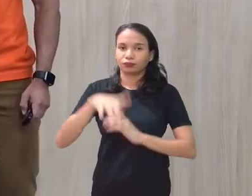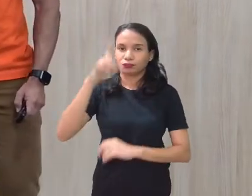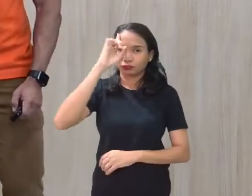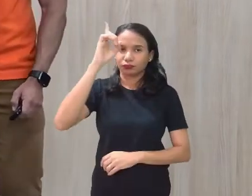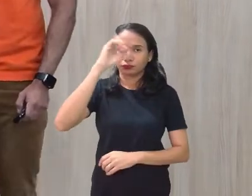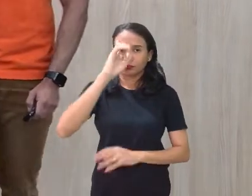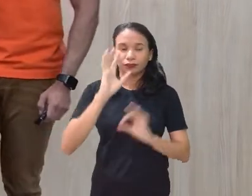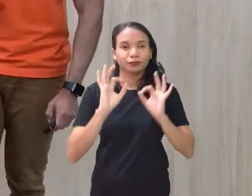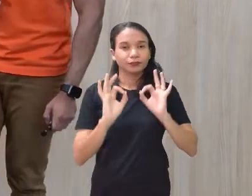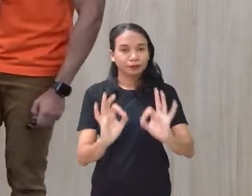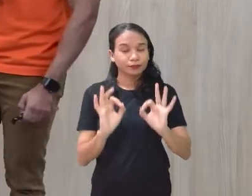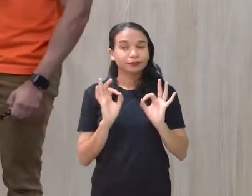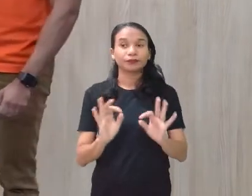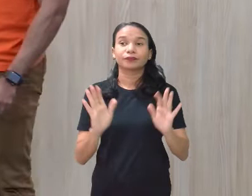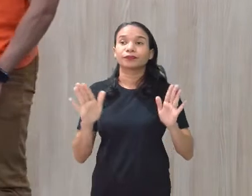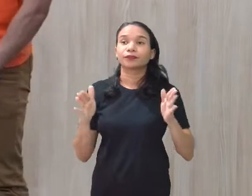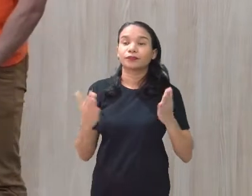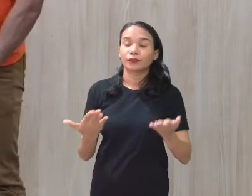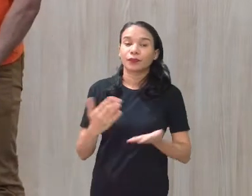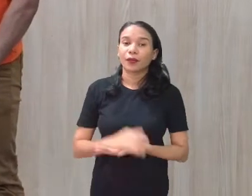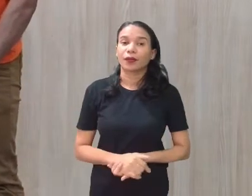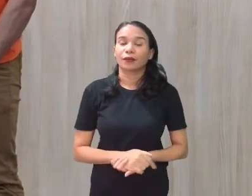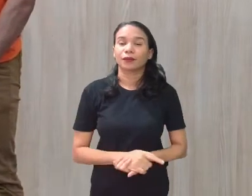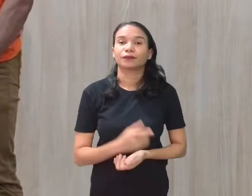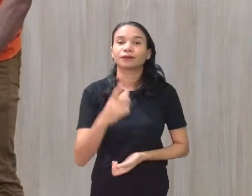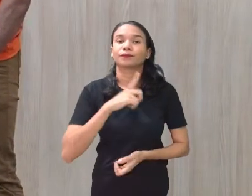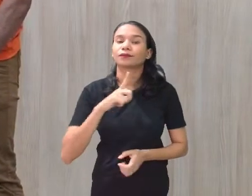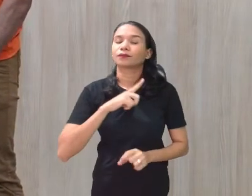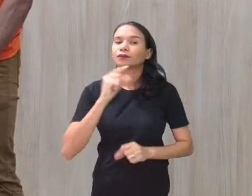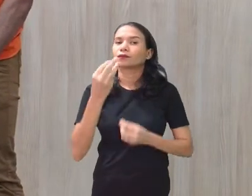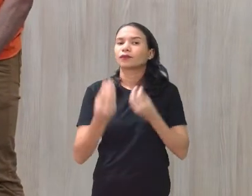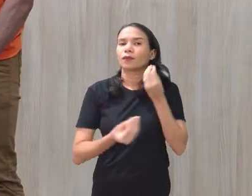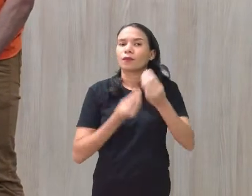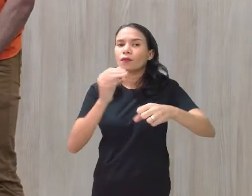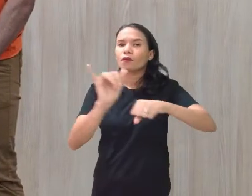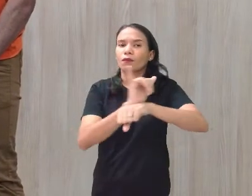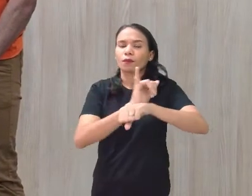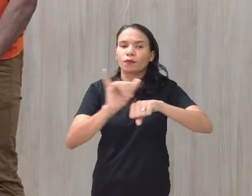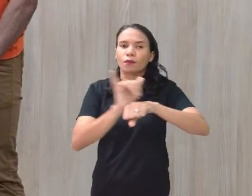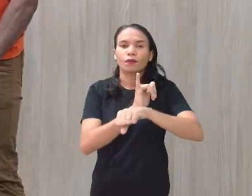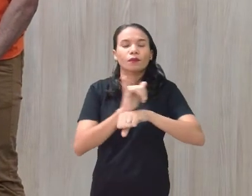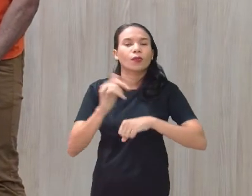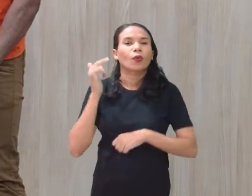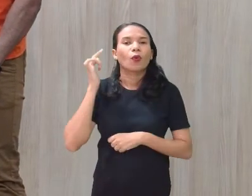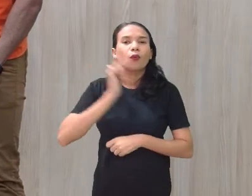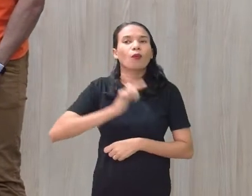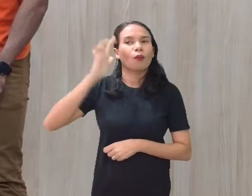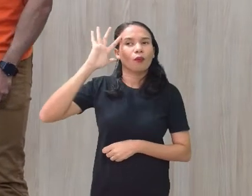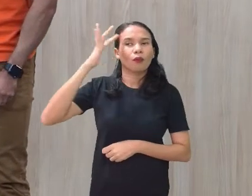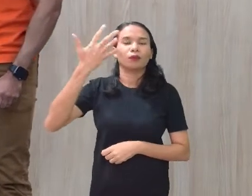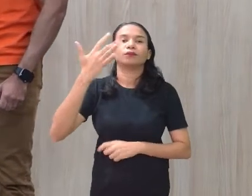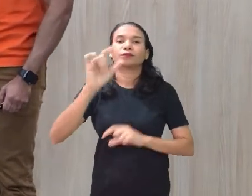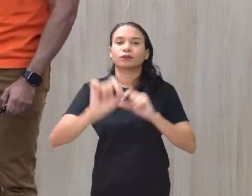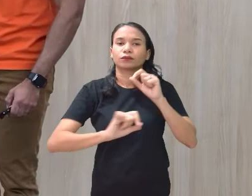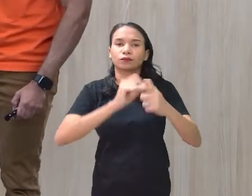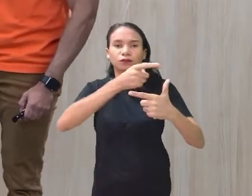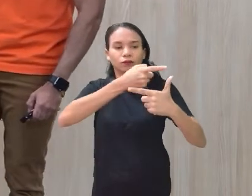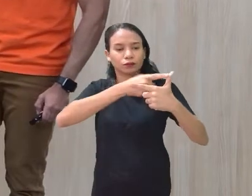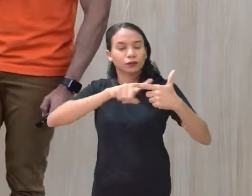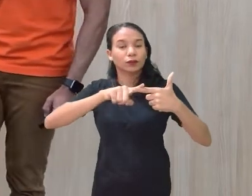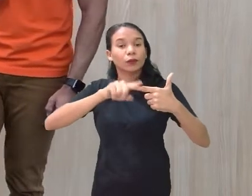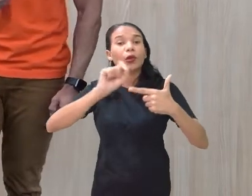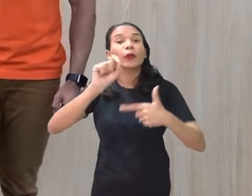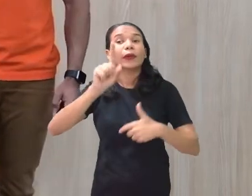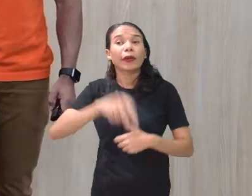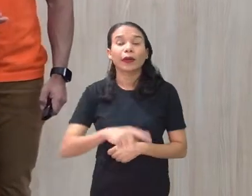dia, certo? Então, a primeira forma de a gente resolver aí uma divisão